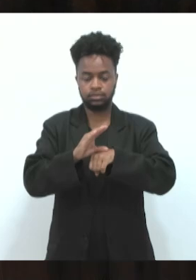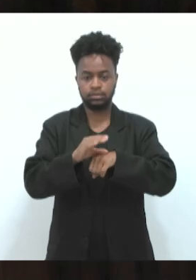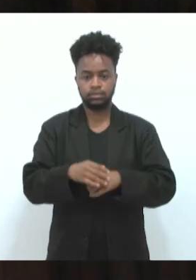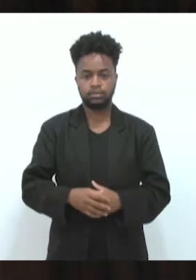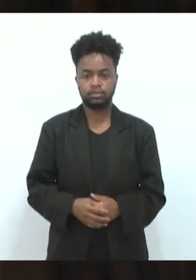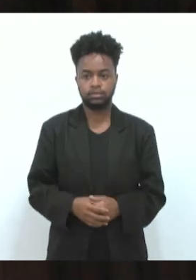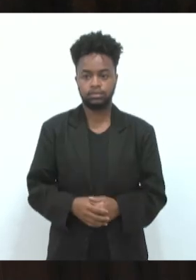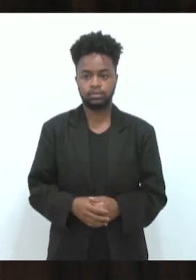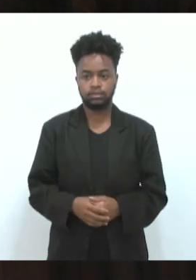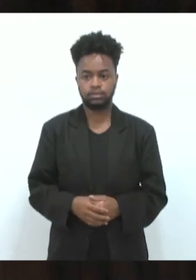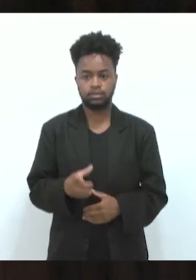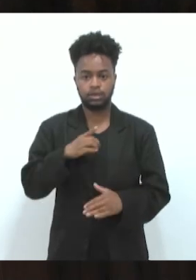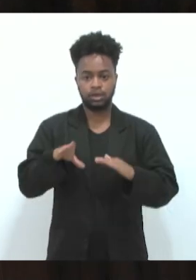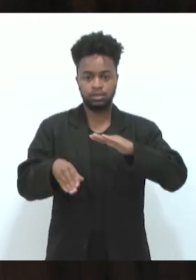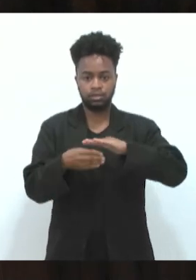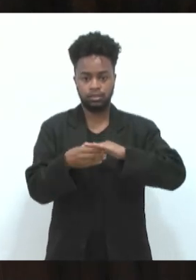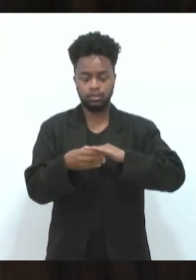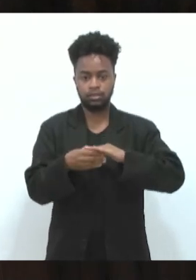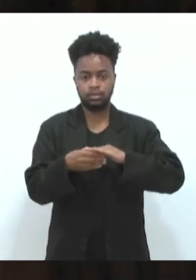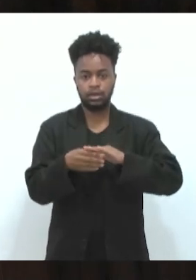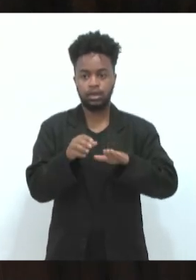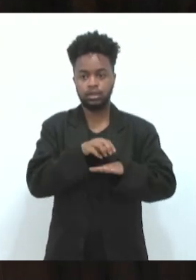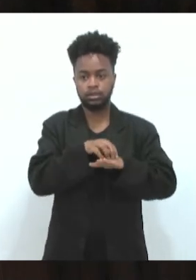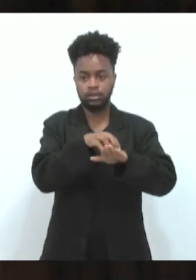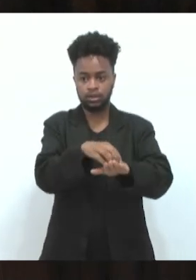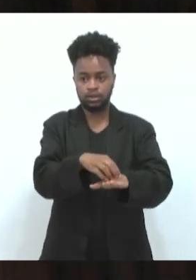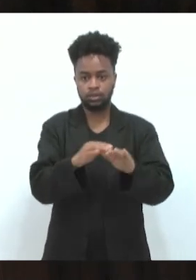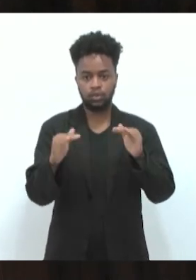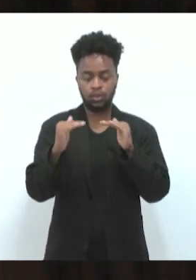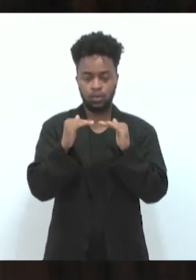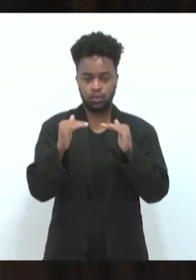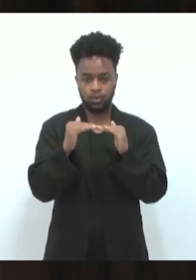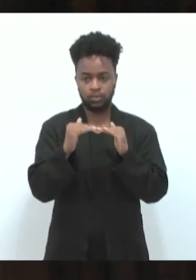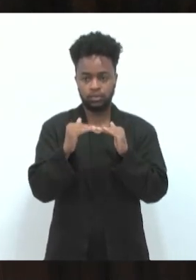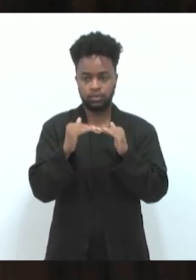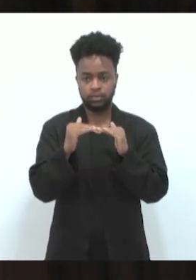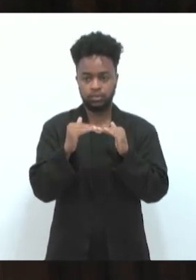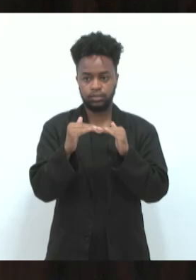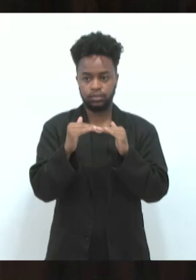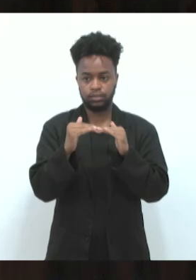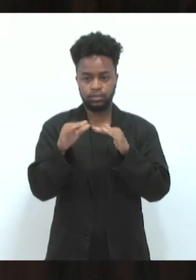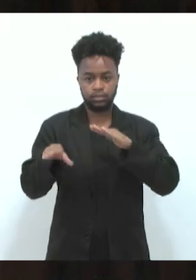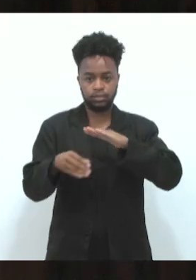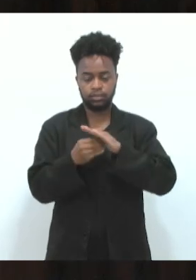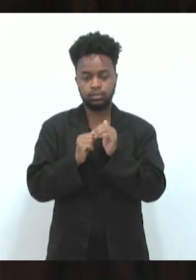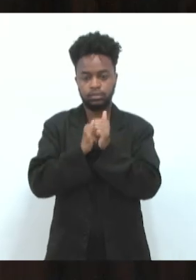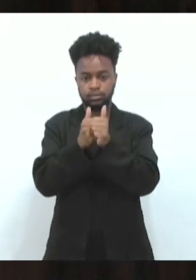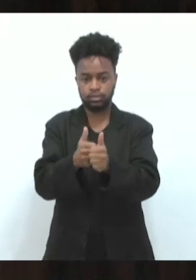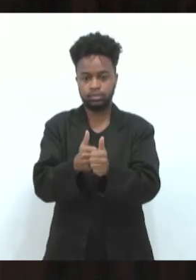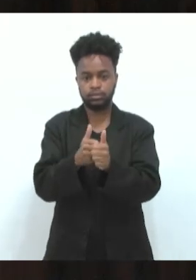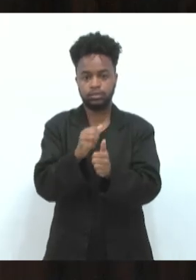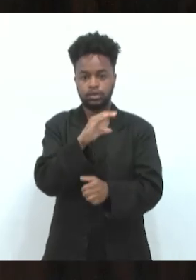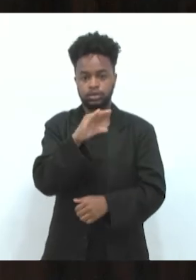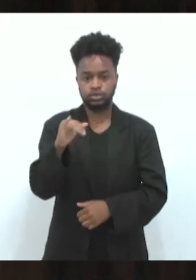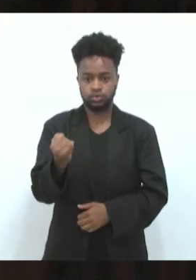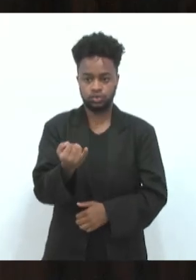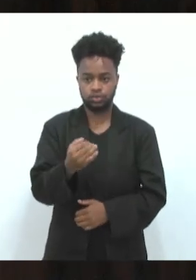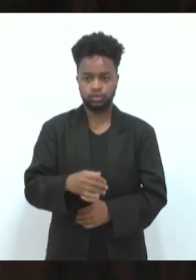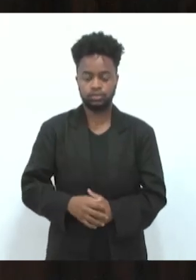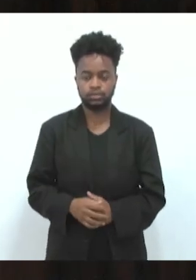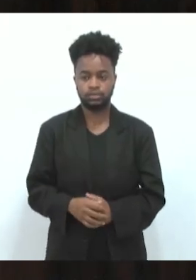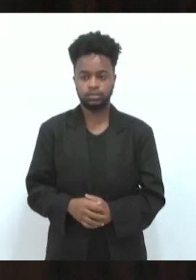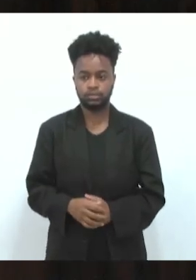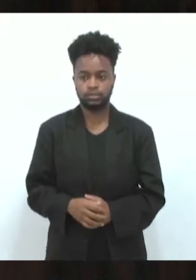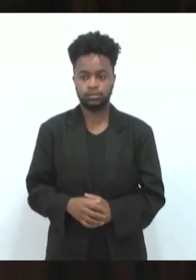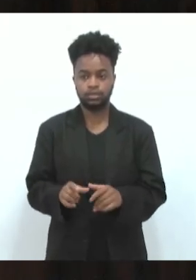constitucionalidade, com emenda. De Transportes, favorável, com a emenda da Comissão de Constituição e Justiça. E